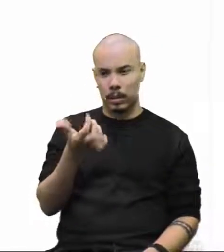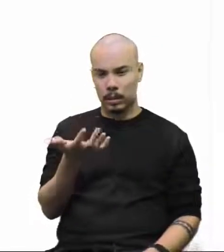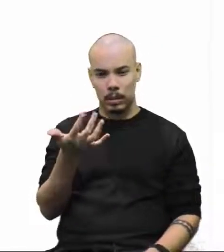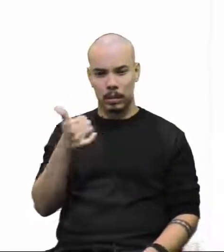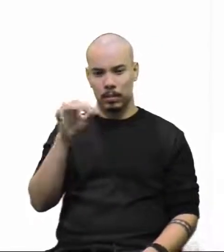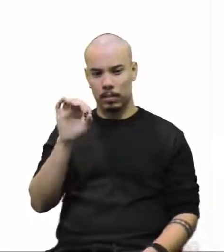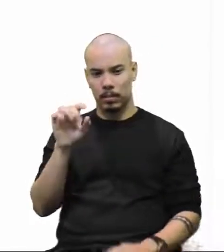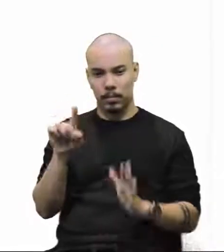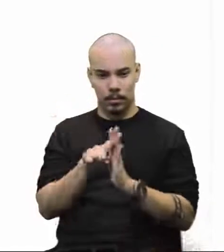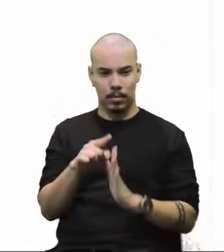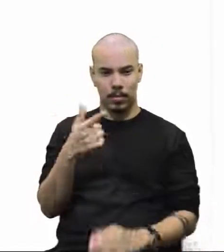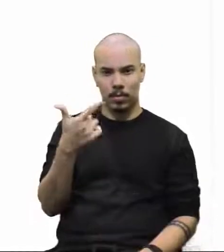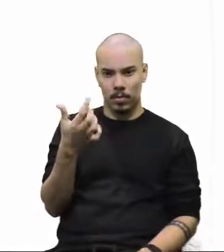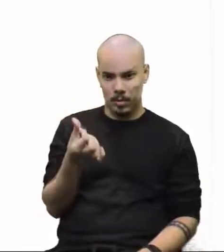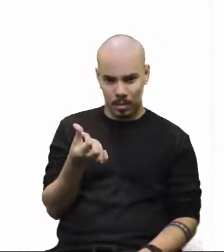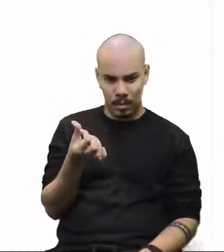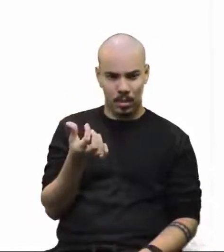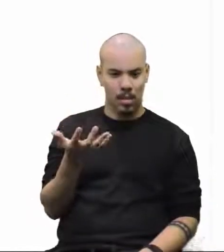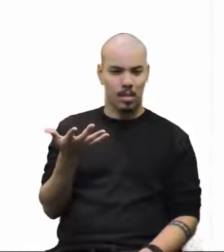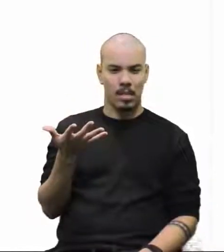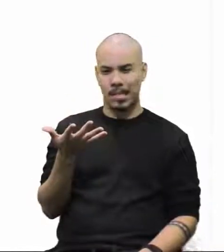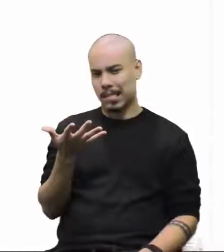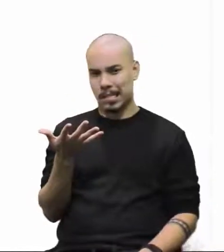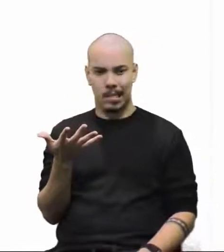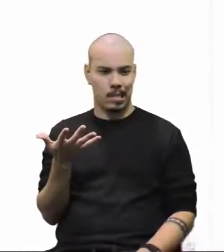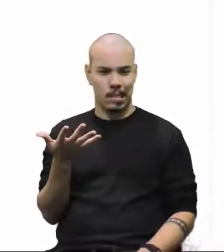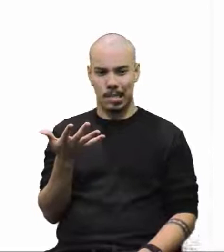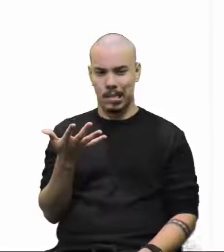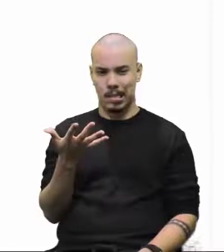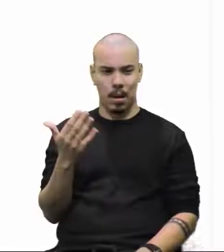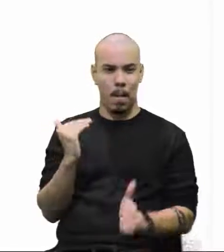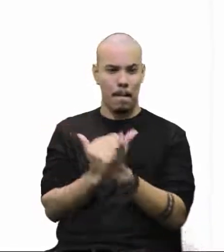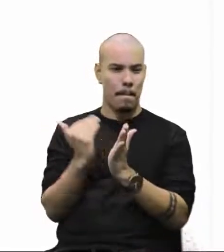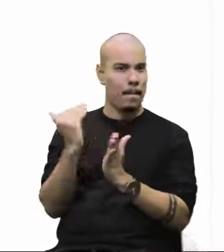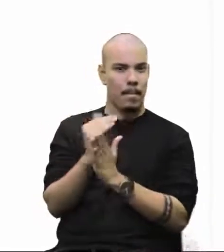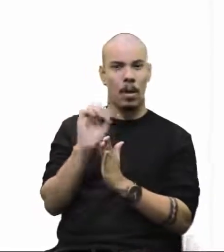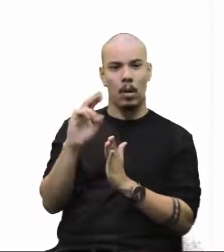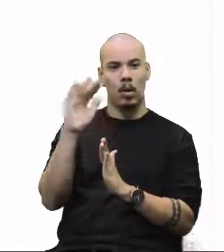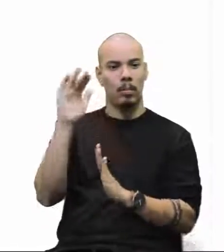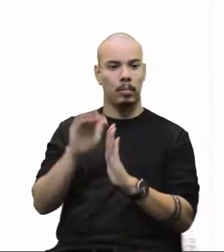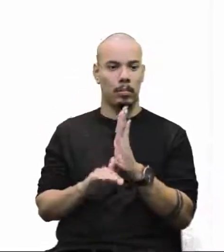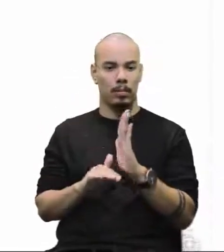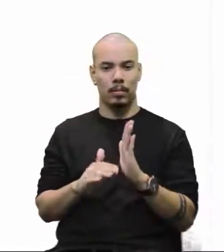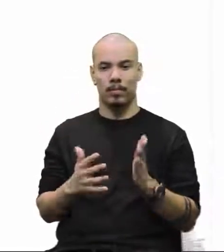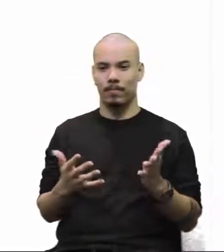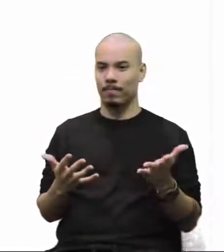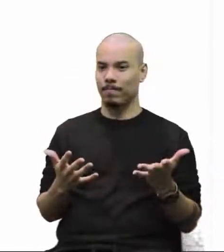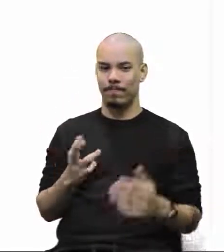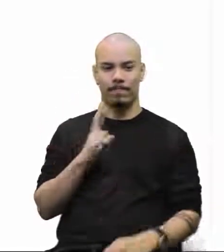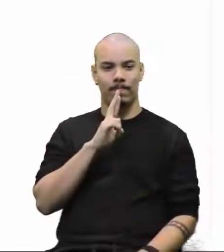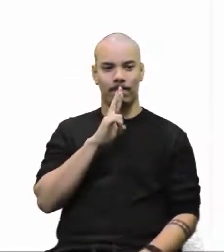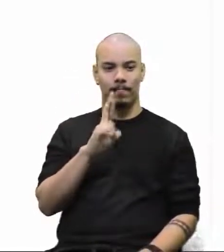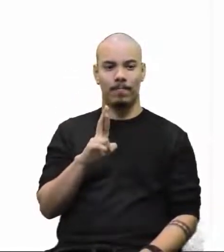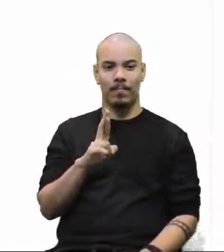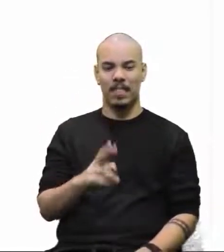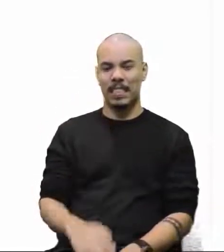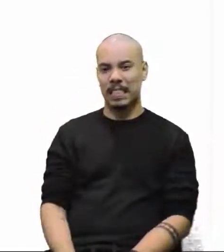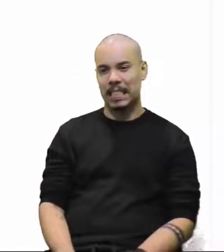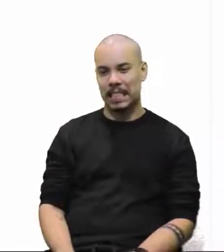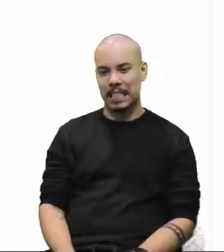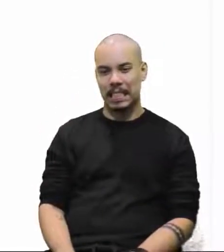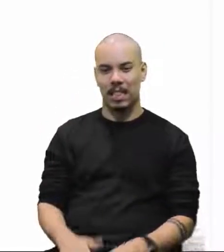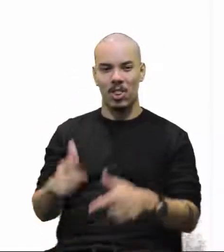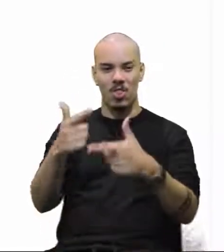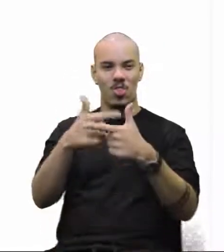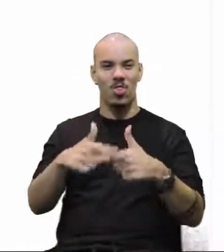10 a menos 26, o 3,2... Será que é a maior ou a menor força magnética Aí aí? vai ser grande esse resultado aí. Ixi, é nula.